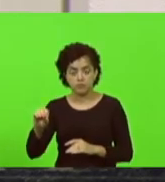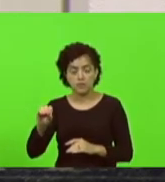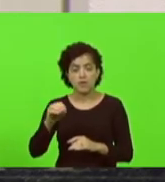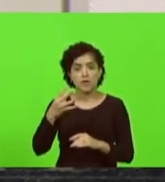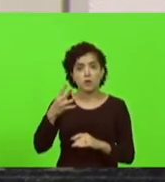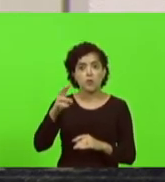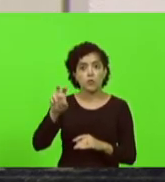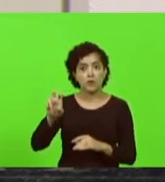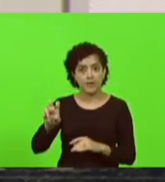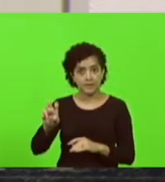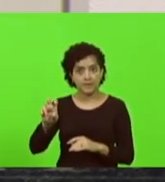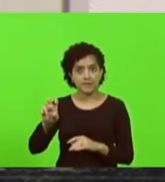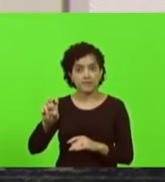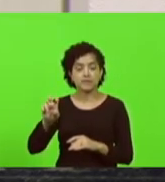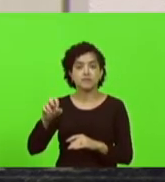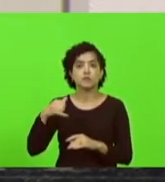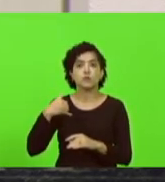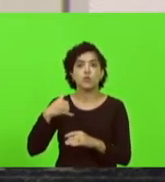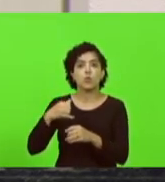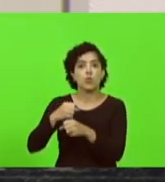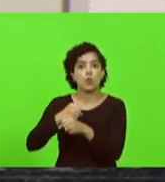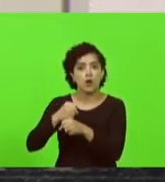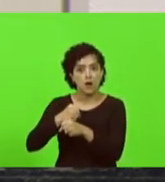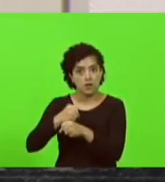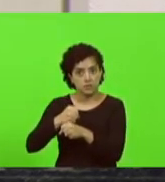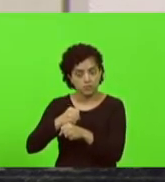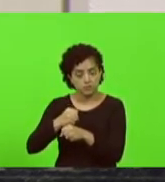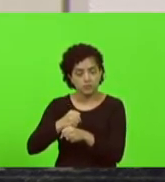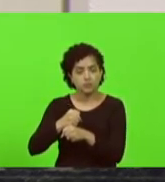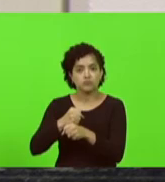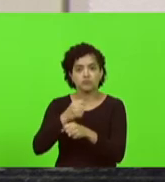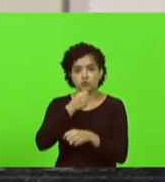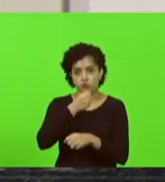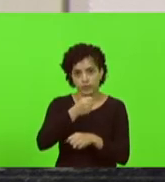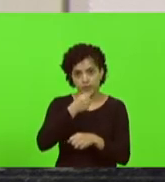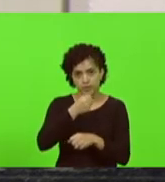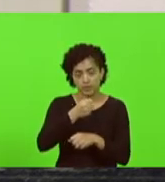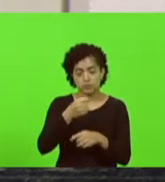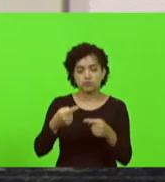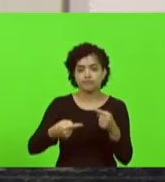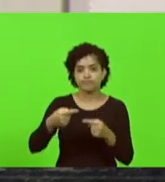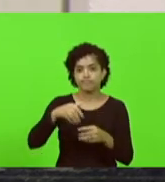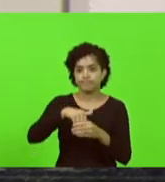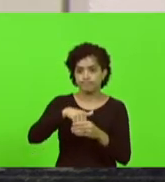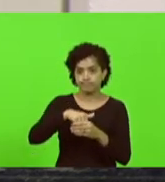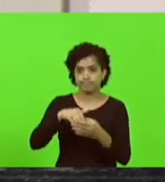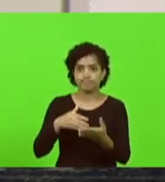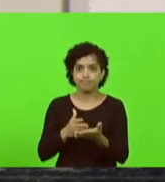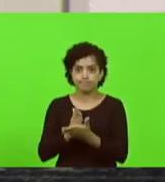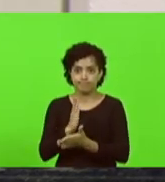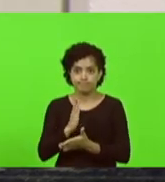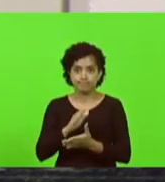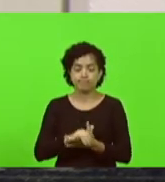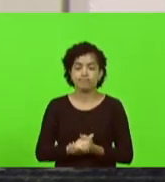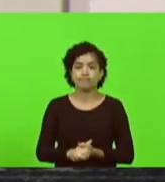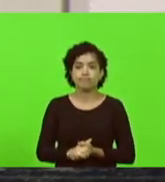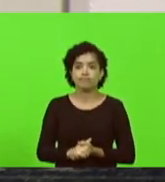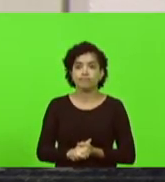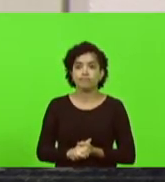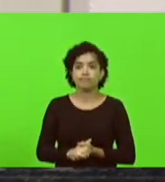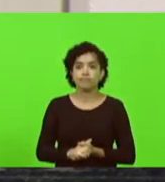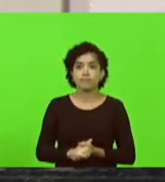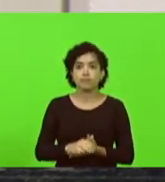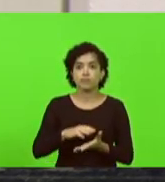45 anos de jornalismo. Em discussão, em votação, aprovado.